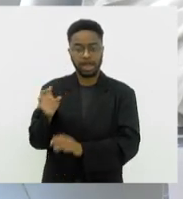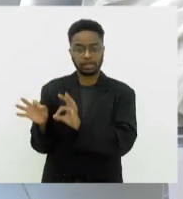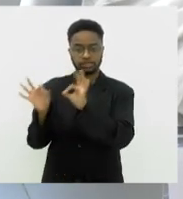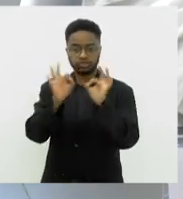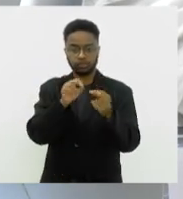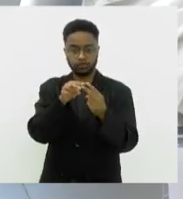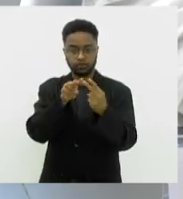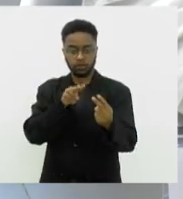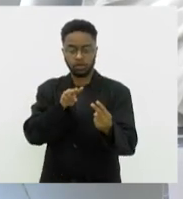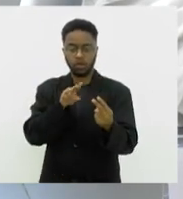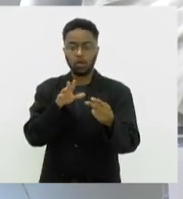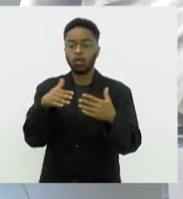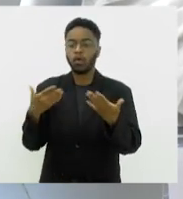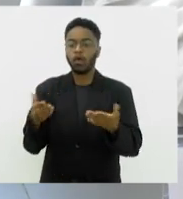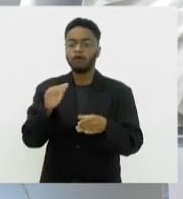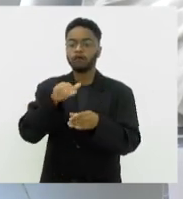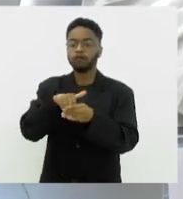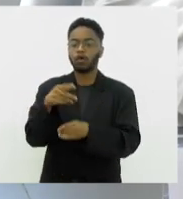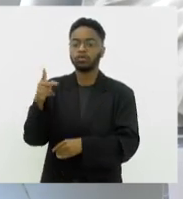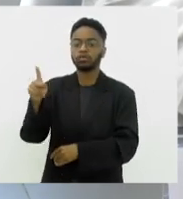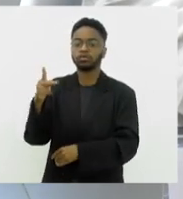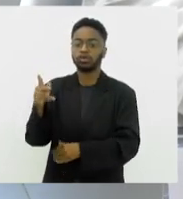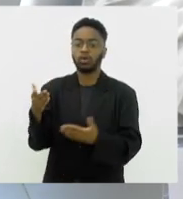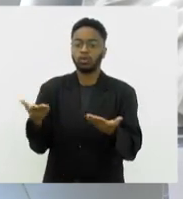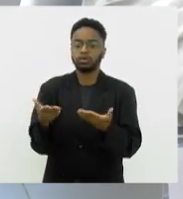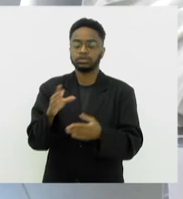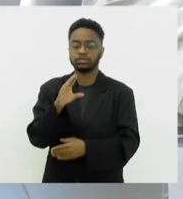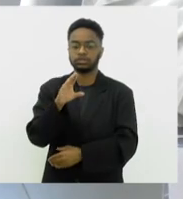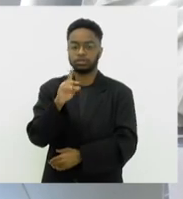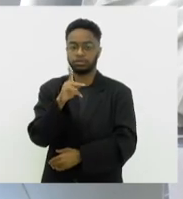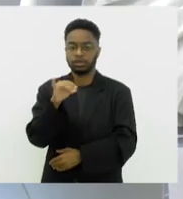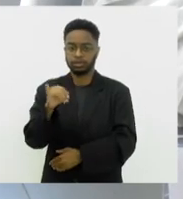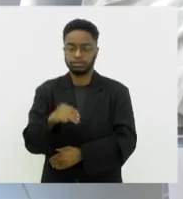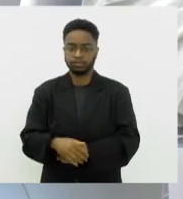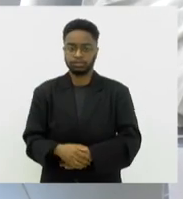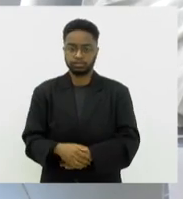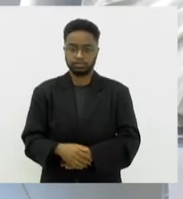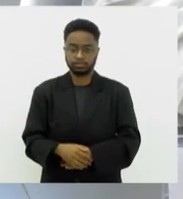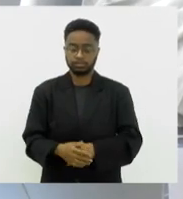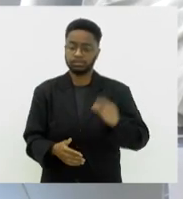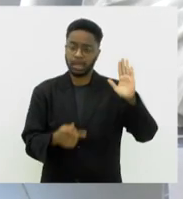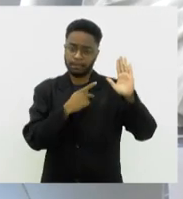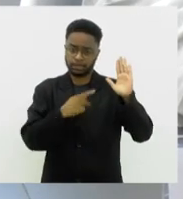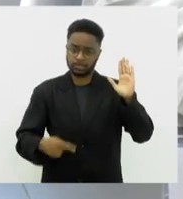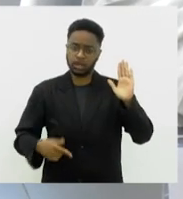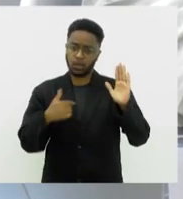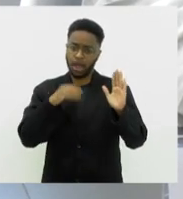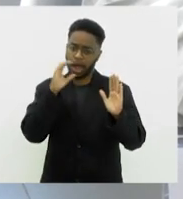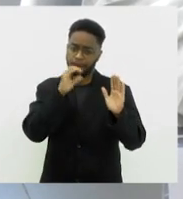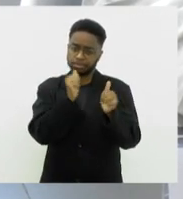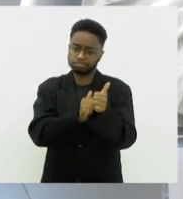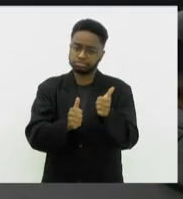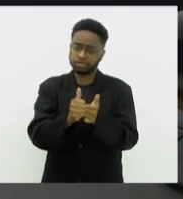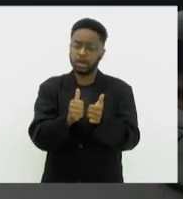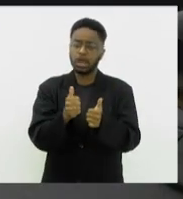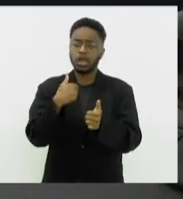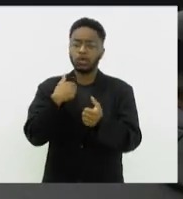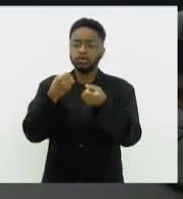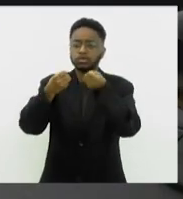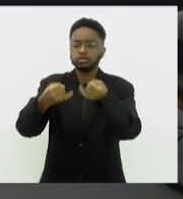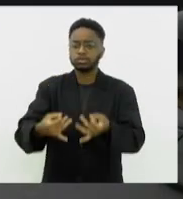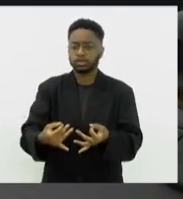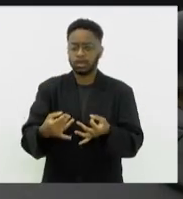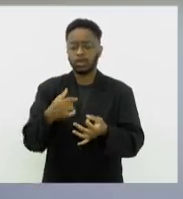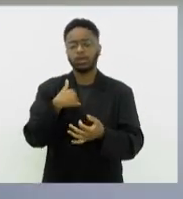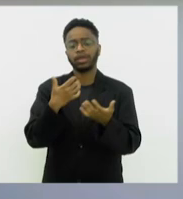como nesta CPI presidenta só uma questão de ordem para esclarecimento eu